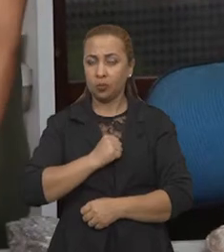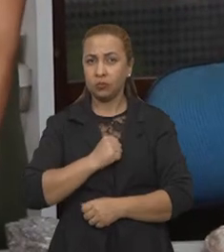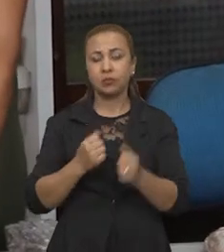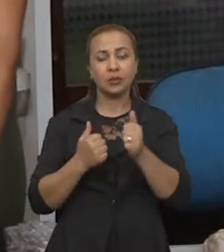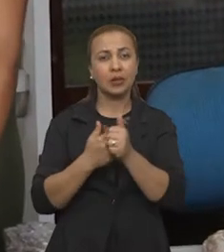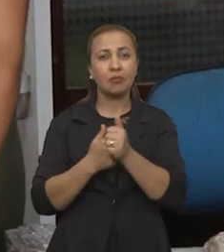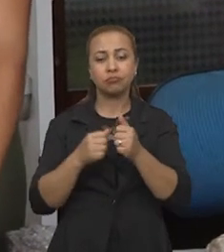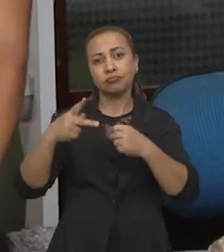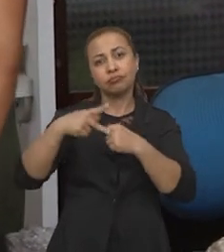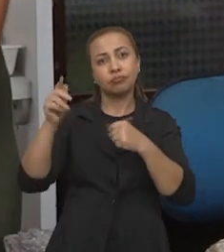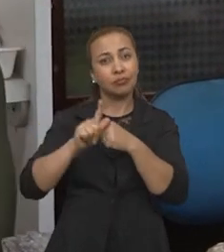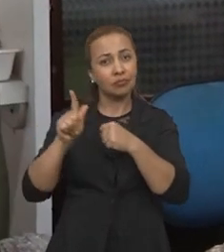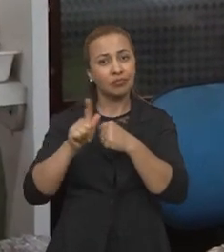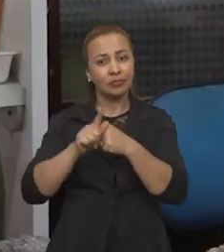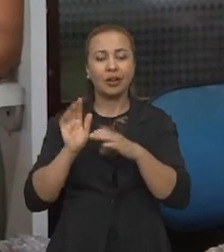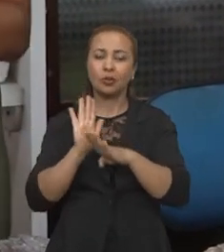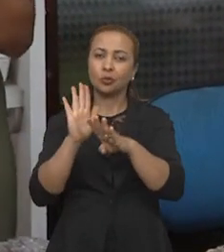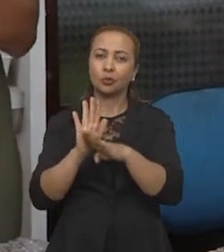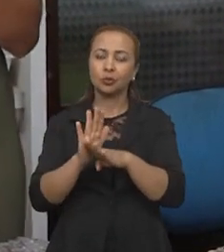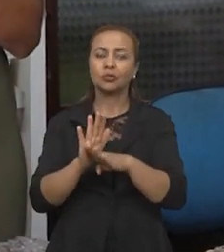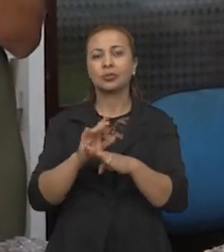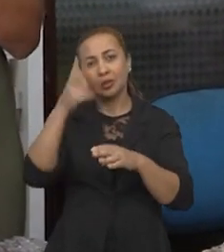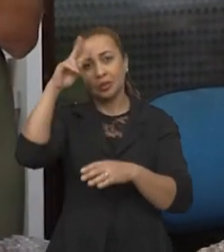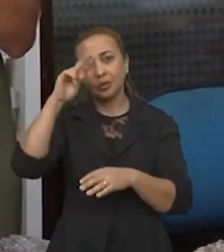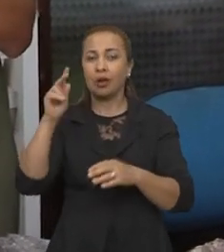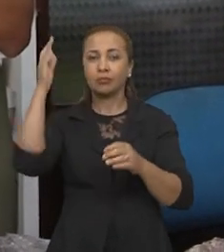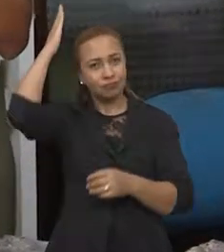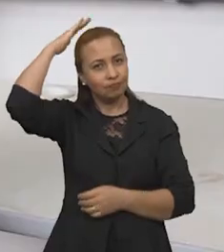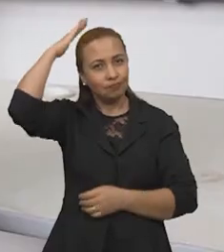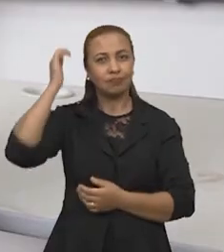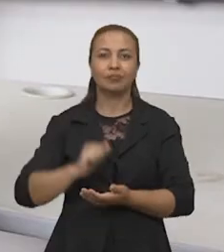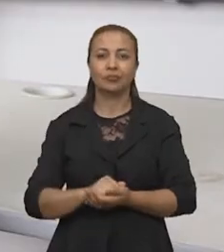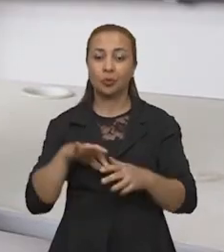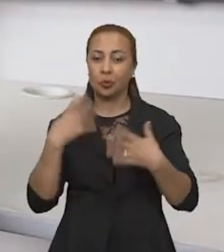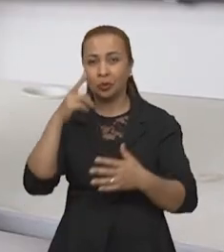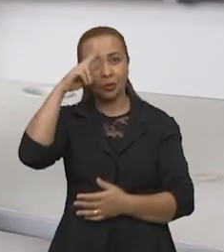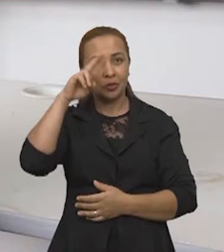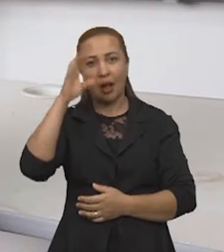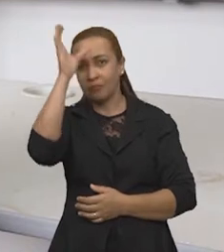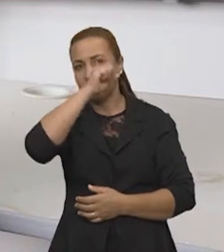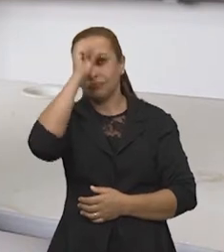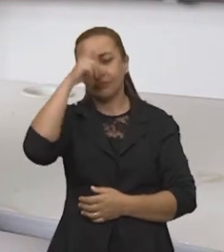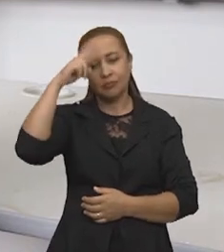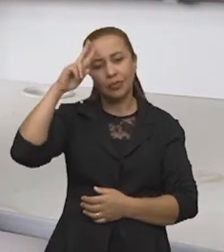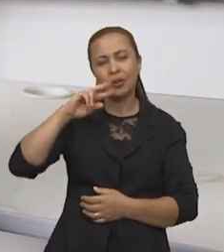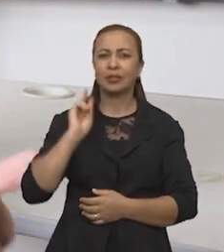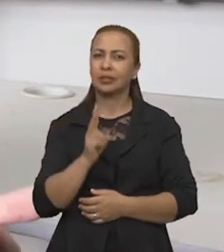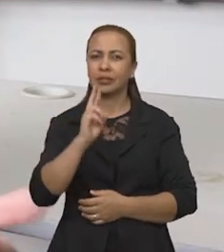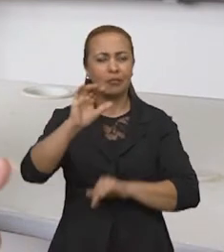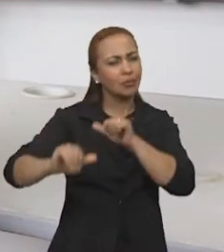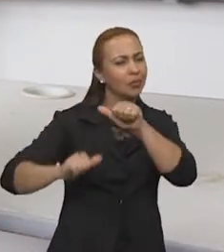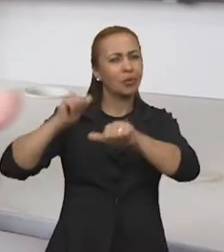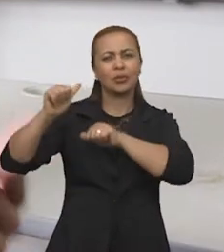graduação. Ela é bolsista do projeto e está contribuindo com a história da Paraíba. Enquanto historiadora, né, a gente aprende que a história está